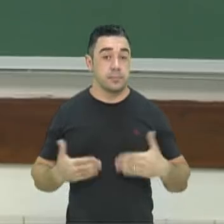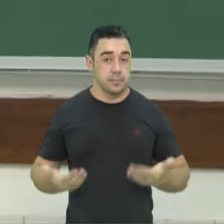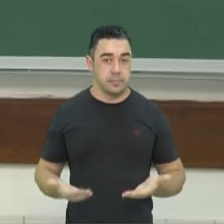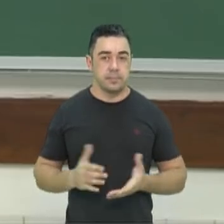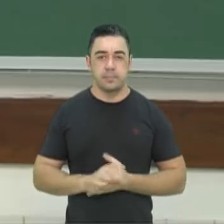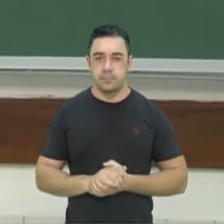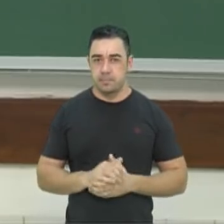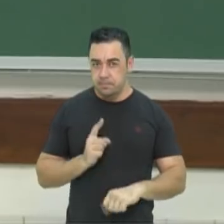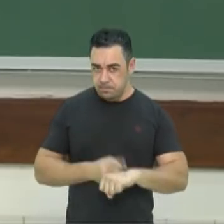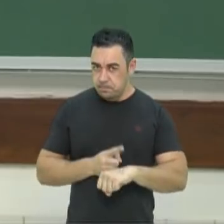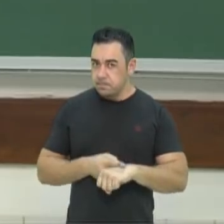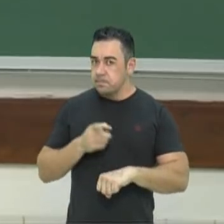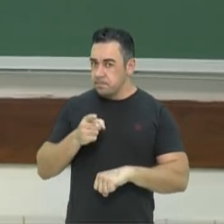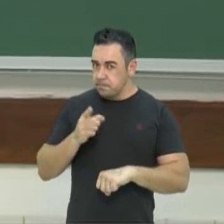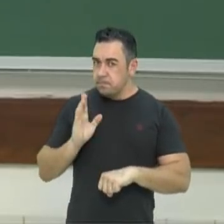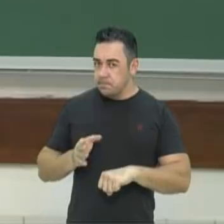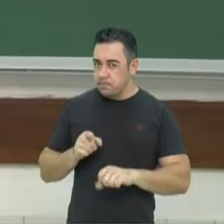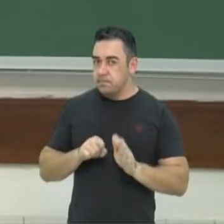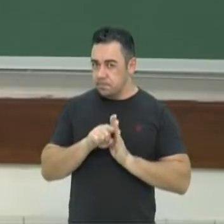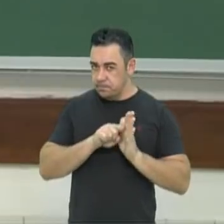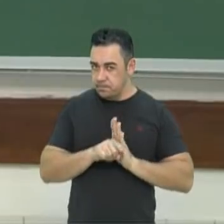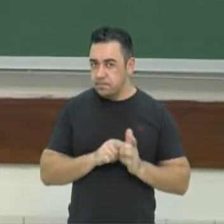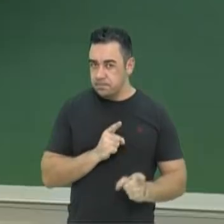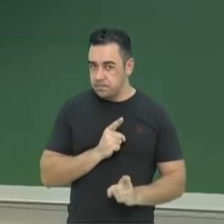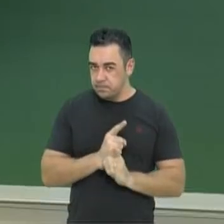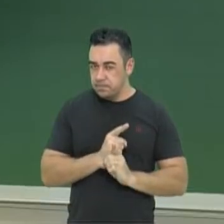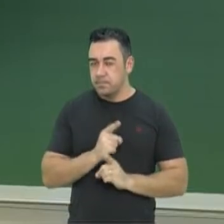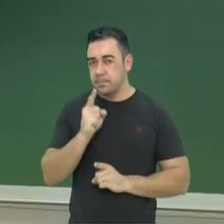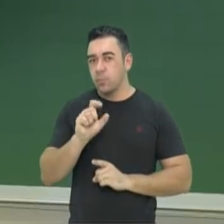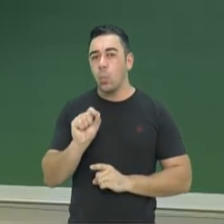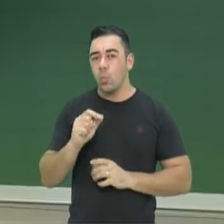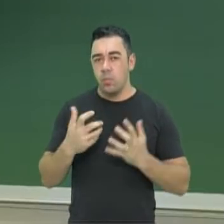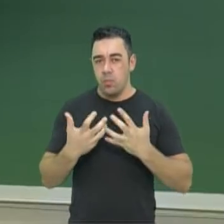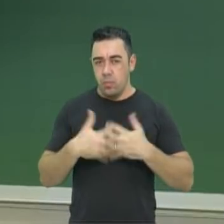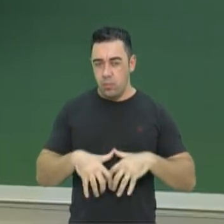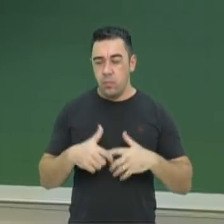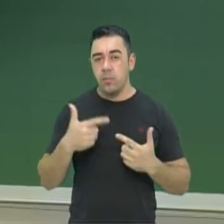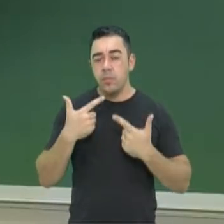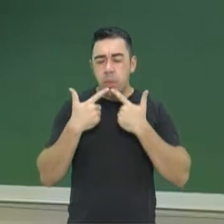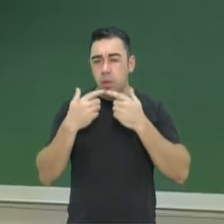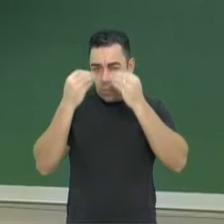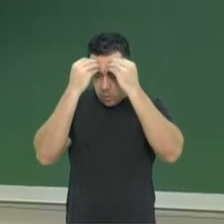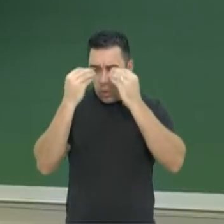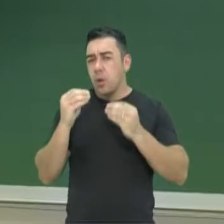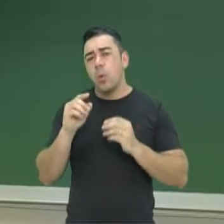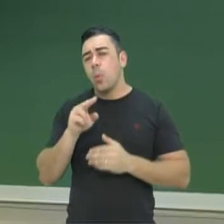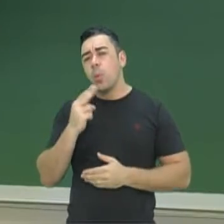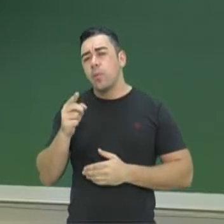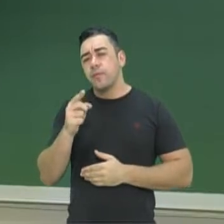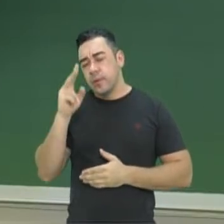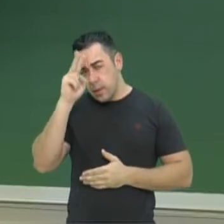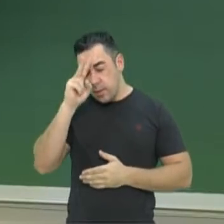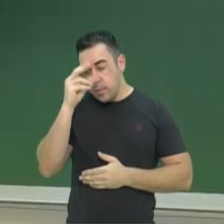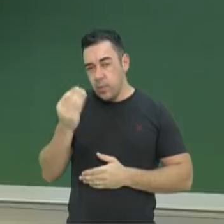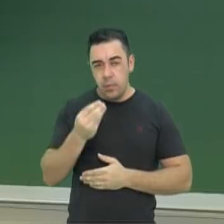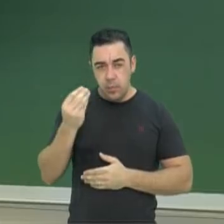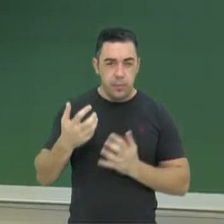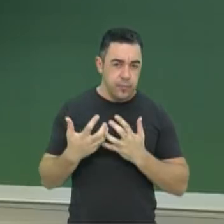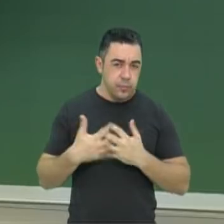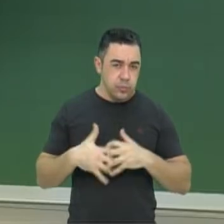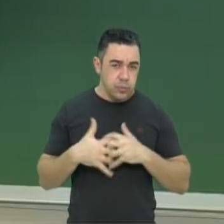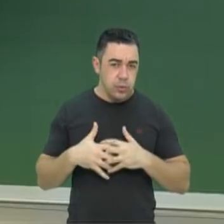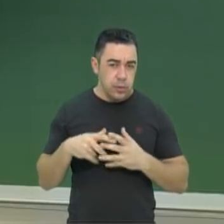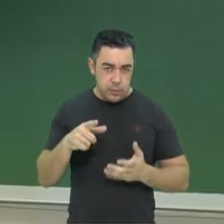Então, deu tempo de você pesquisar aí no seu caderno sobre as funções de linguagem? Ou você lembrou dessas funções de linguagem e